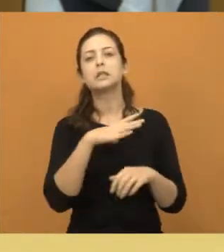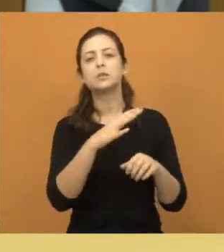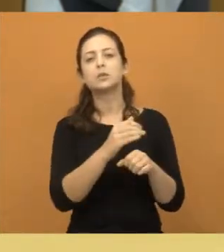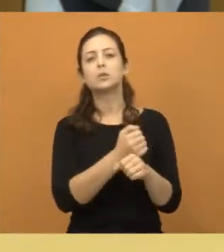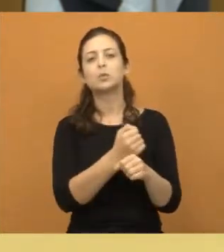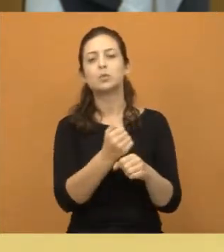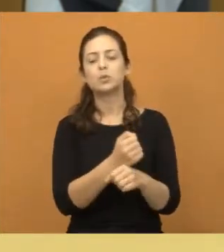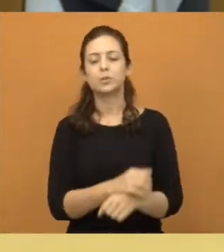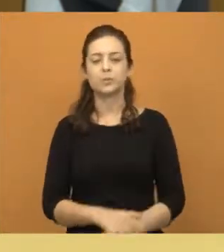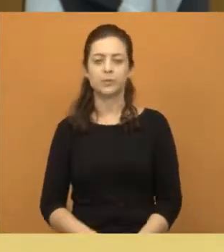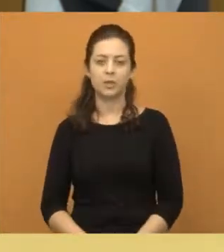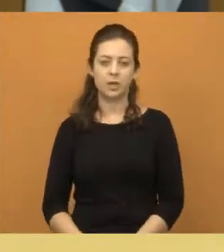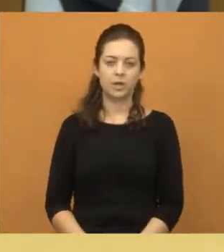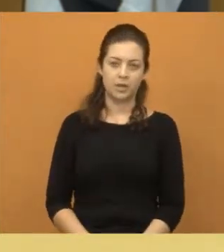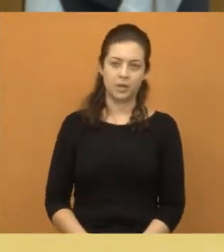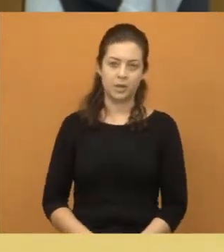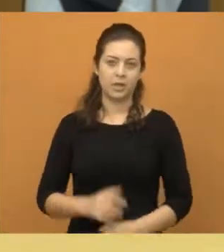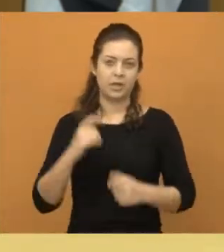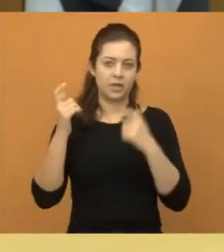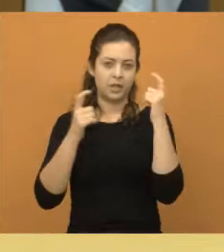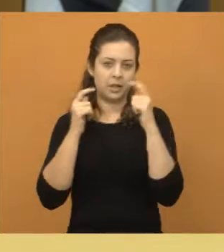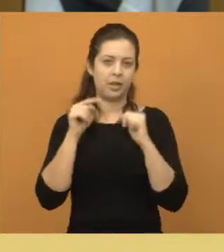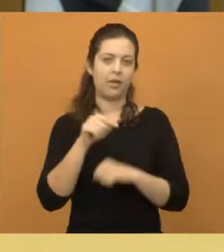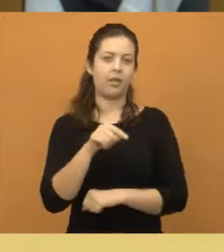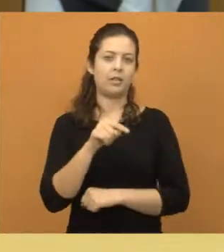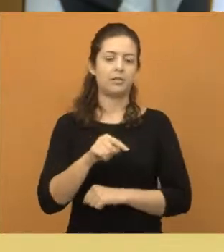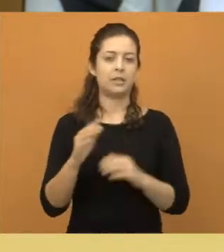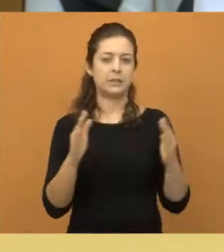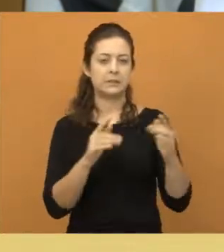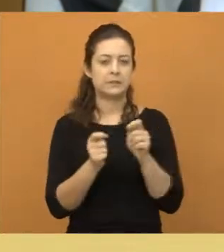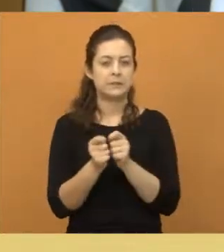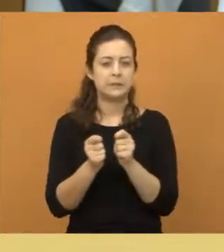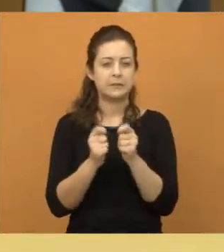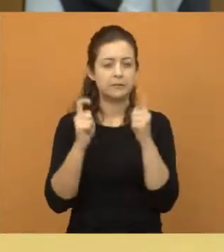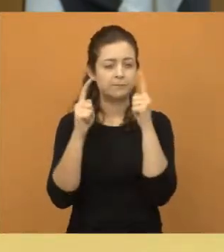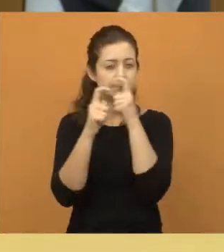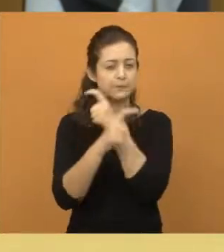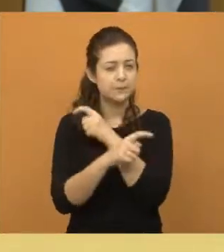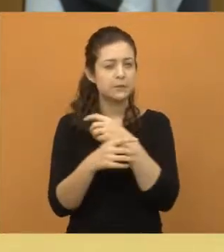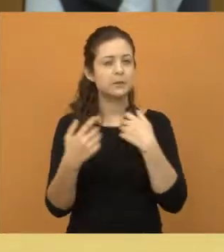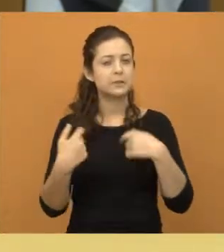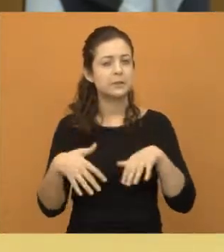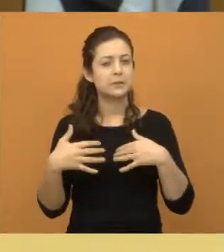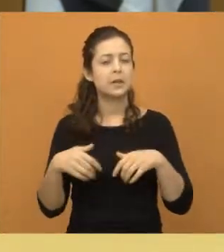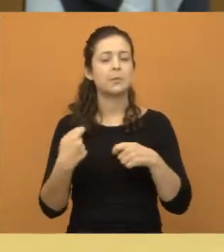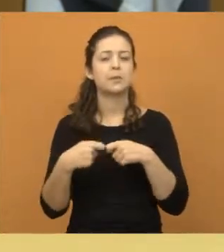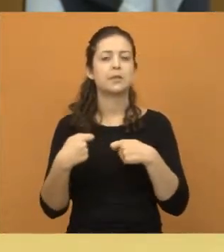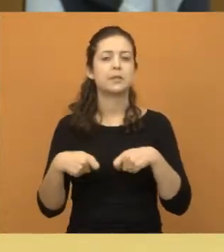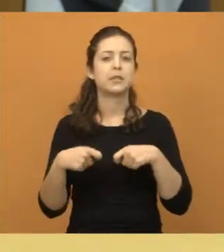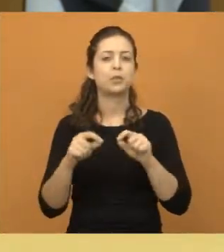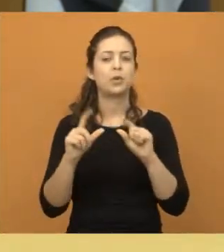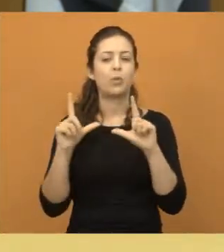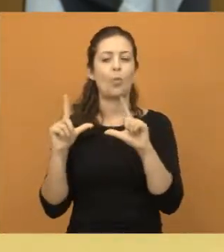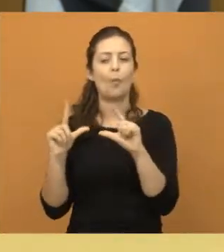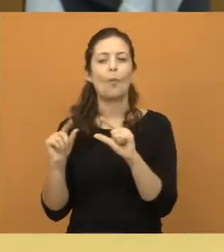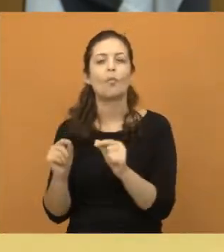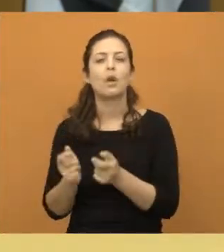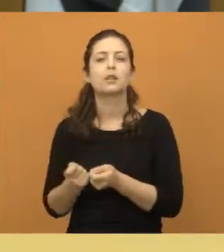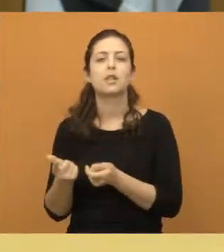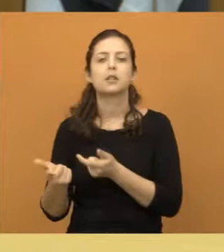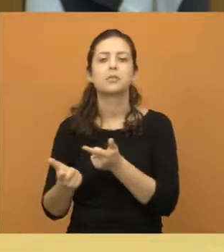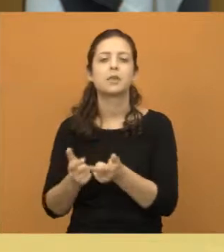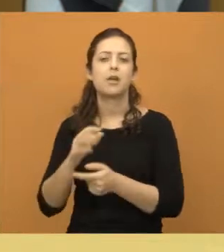município. E é isso que me preocupa, porque em momentos de crise, o que nós temos que fazer é reduzir despesa